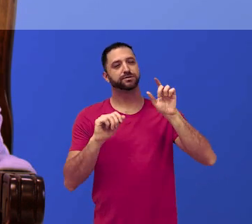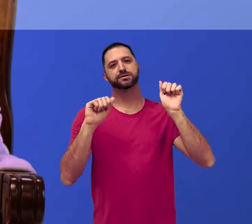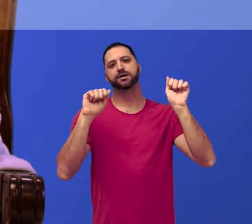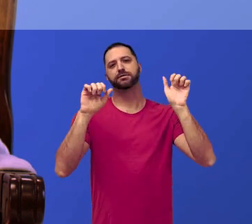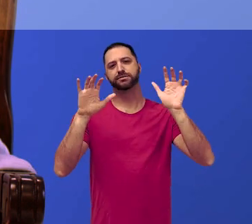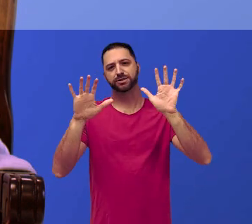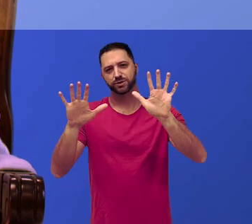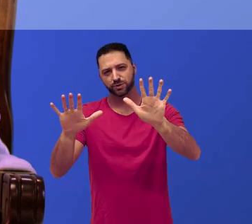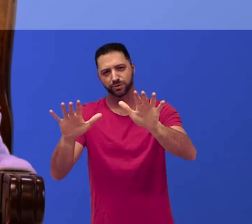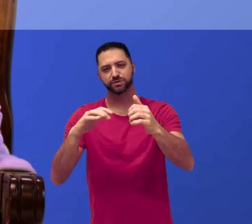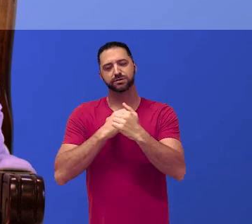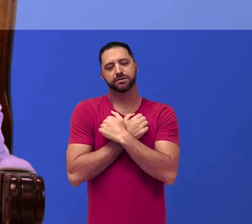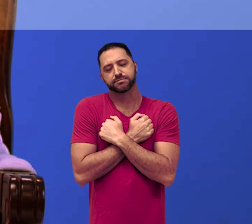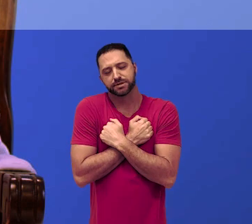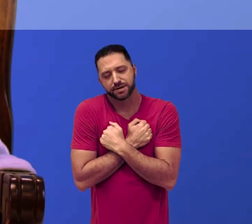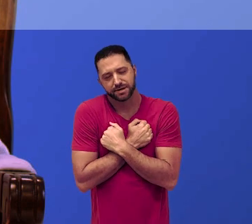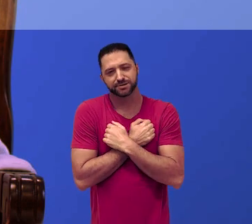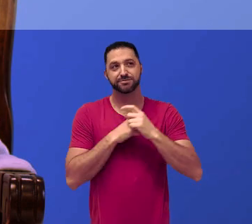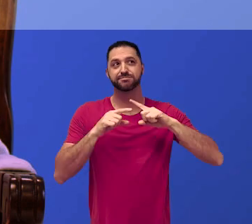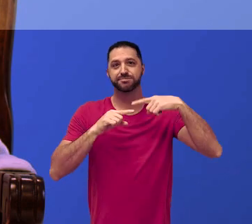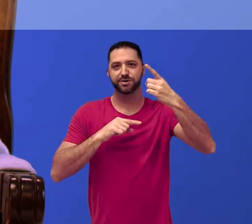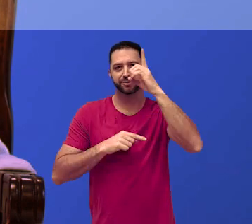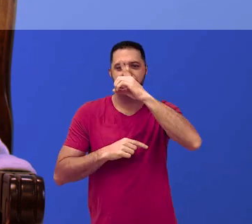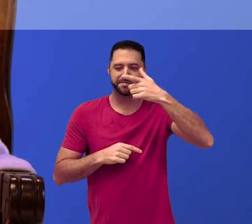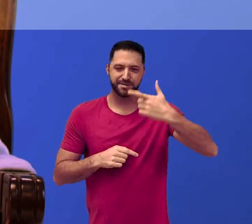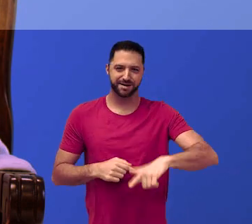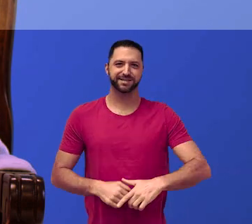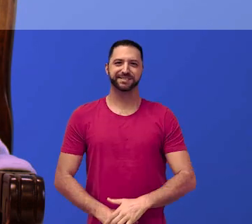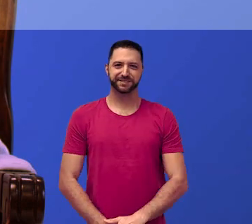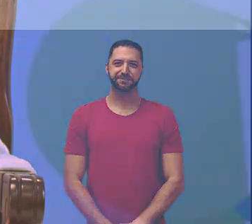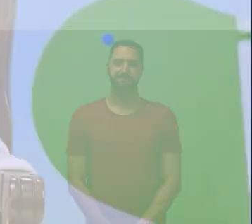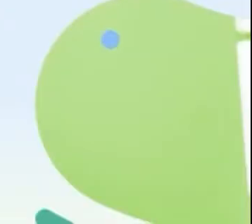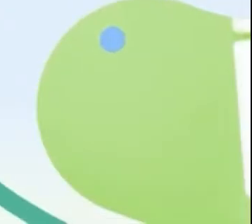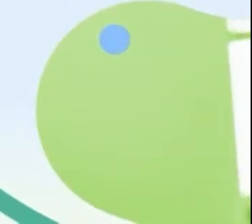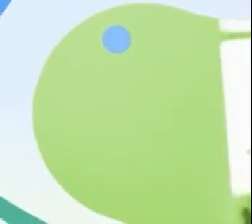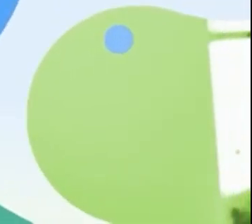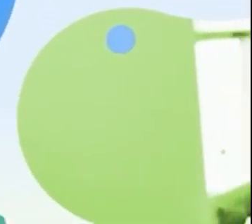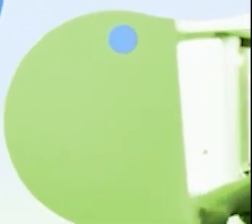te abençoe muito, um grande abraço e até o nosso próximo encontro.